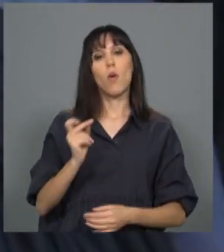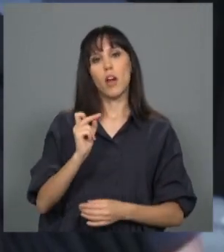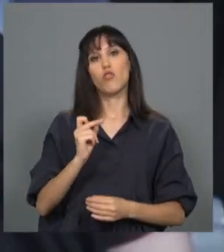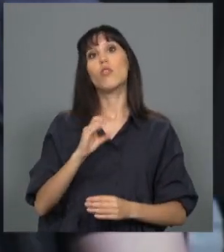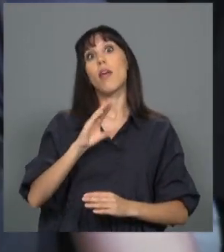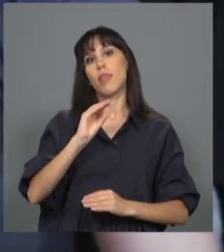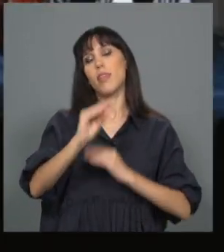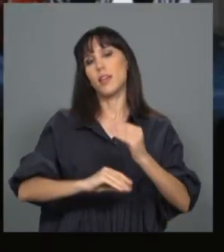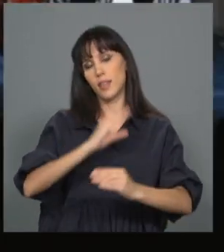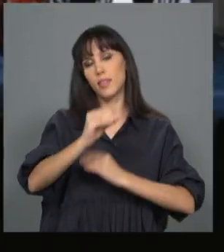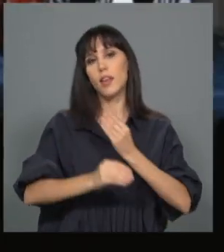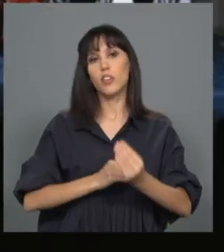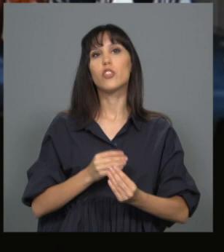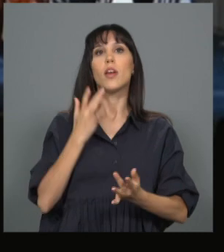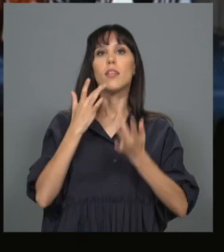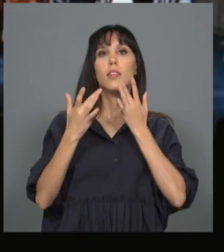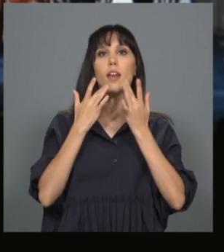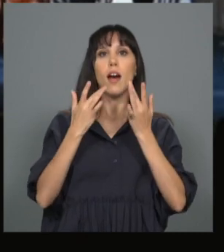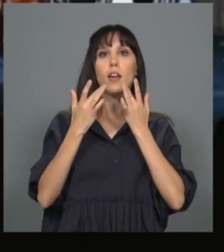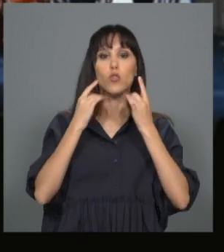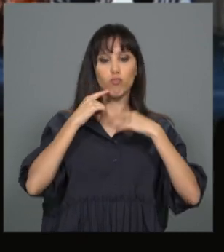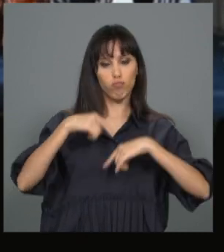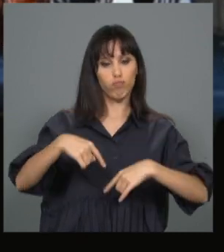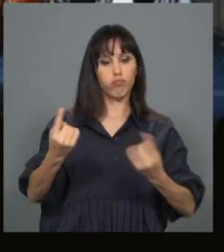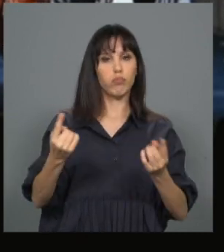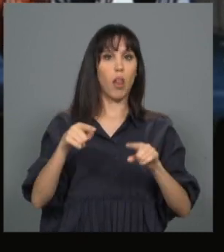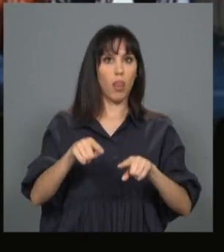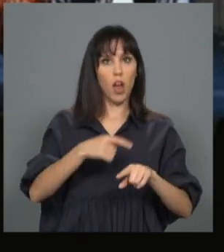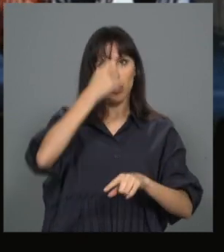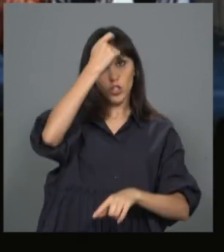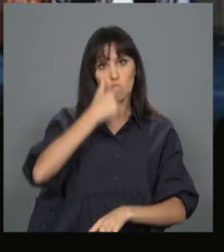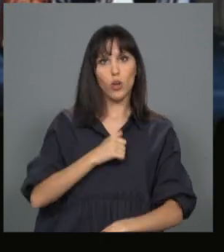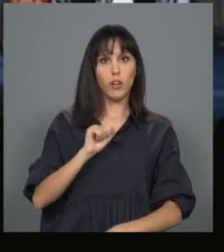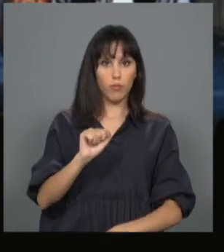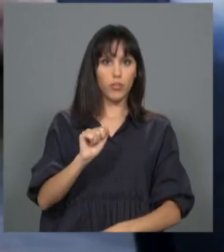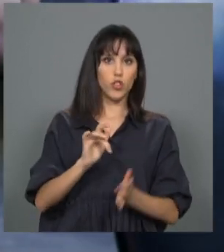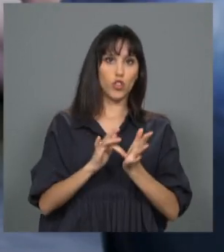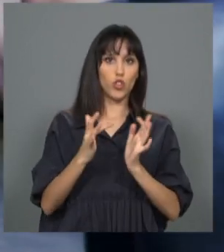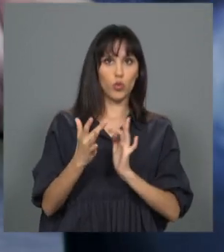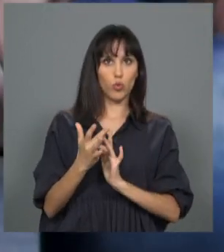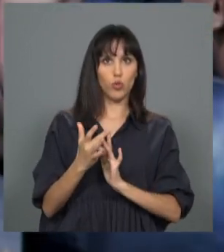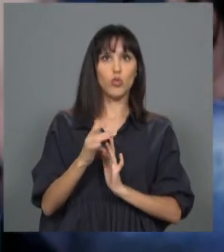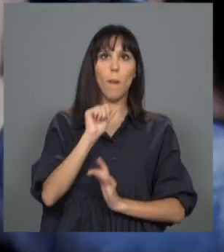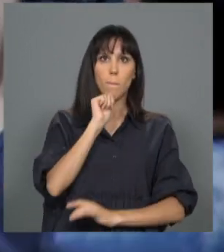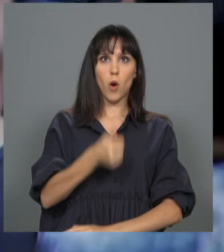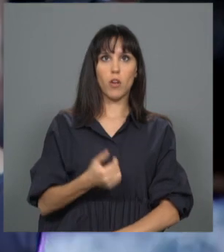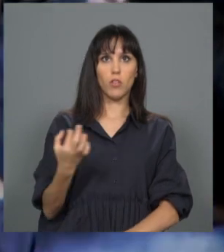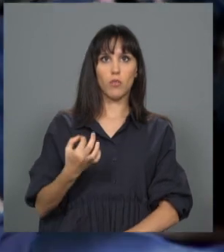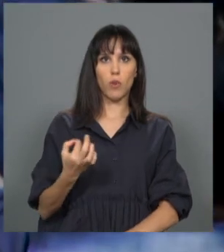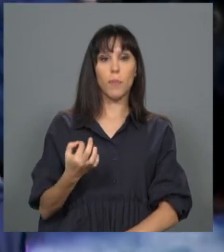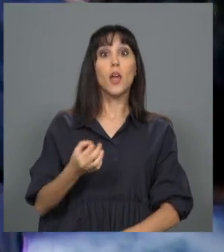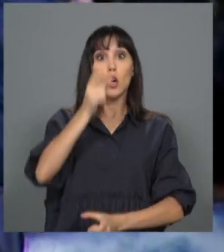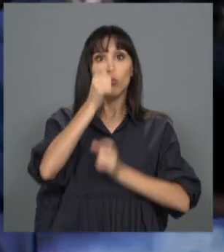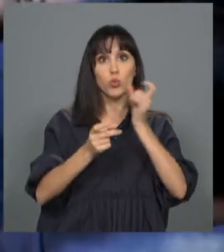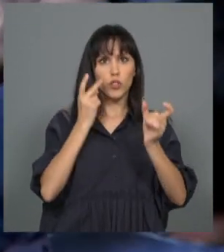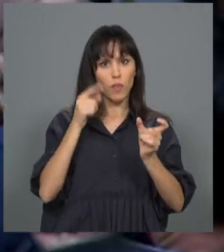aldeia veio representando a história da Paixão de Jesus. E lá está, com os habitantes da aldeia,